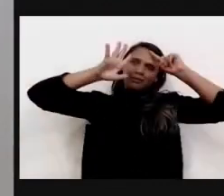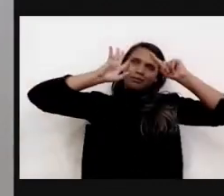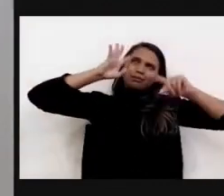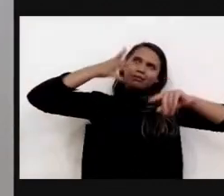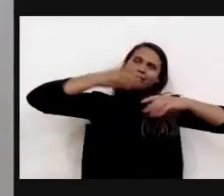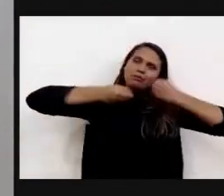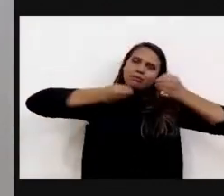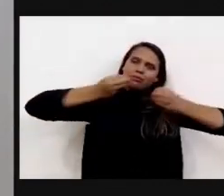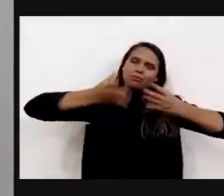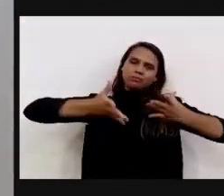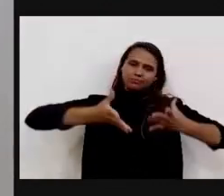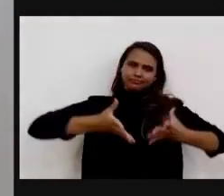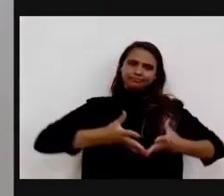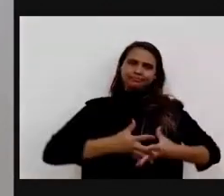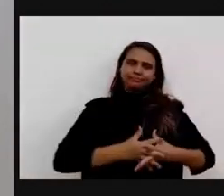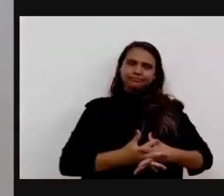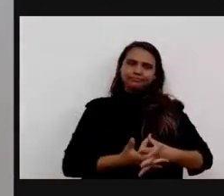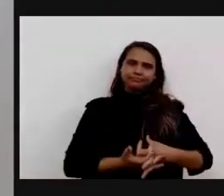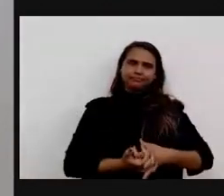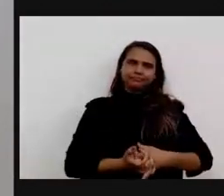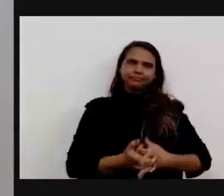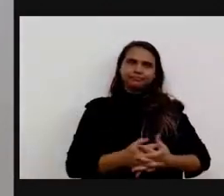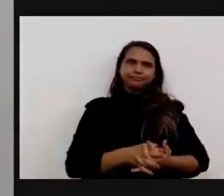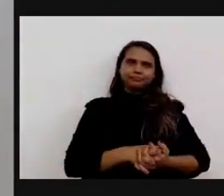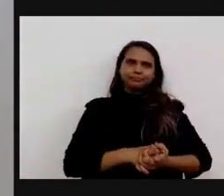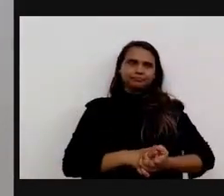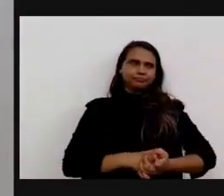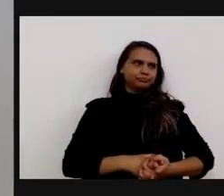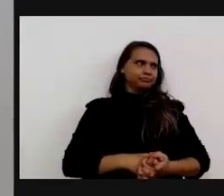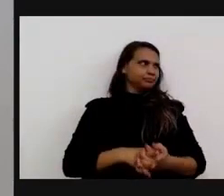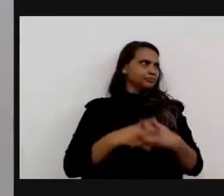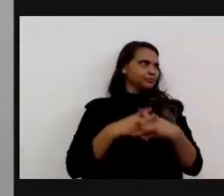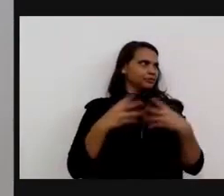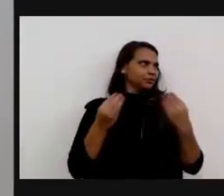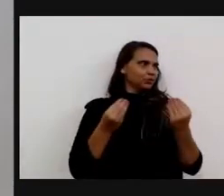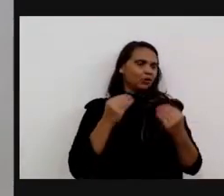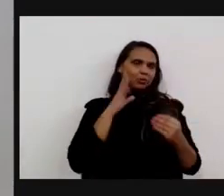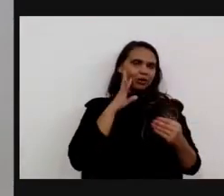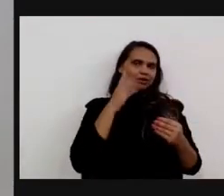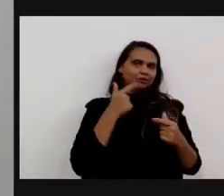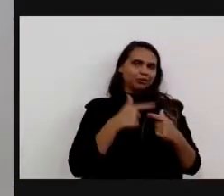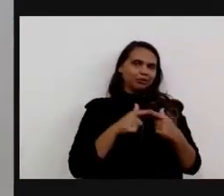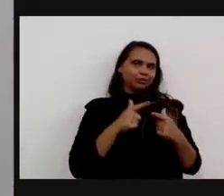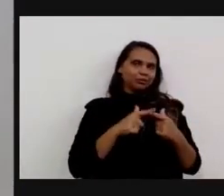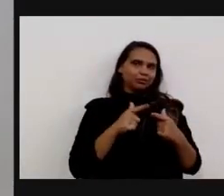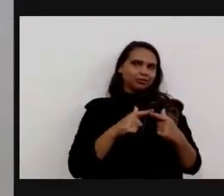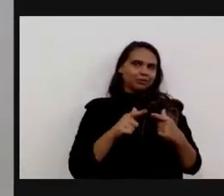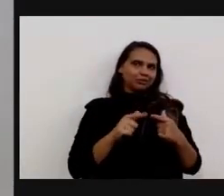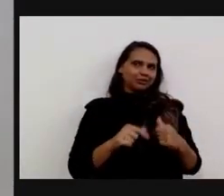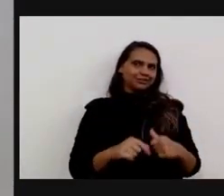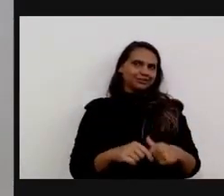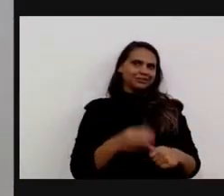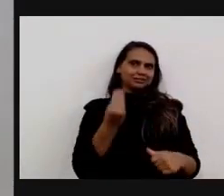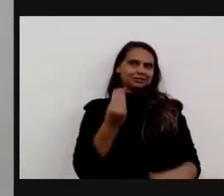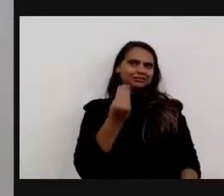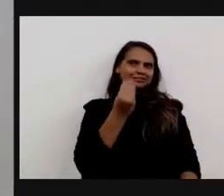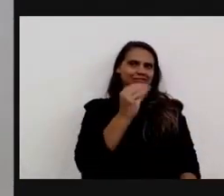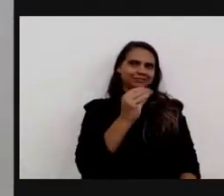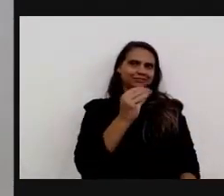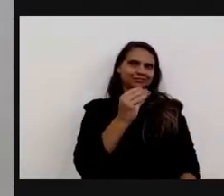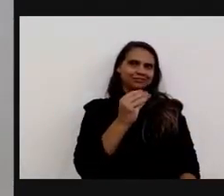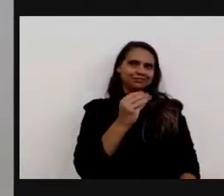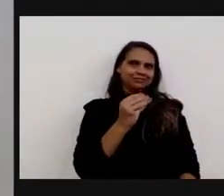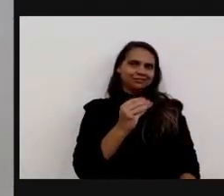aí né Mari como resolver o problema colocado pela Terezinha né do chefe de Deus